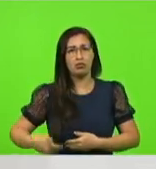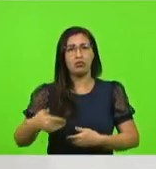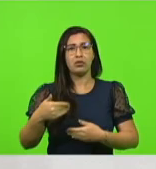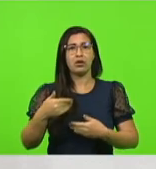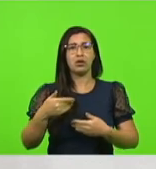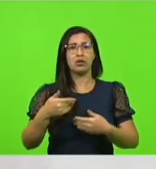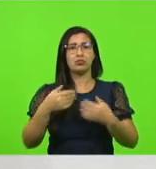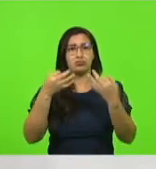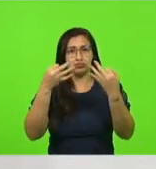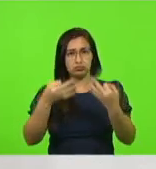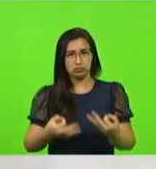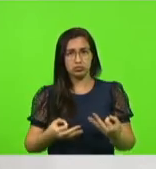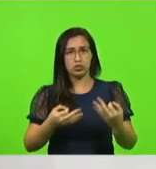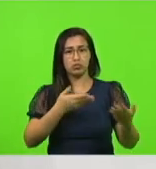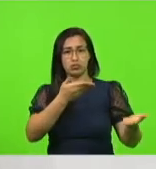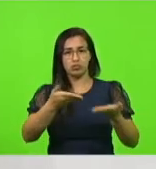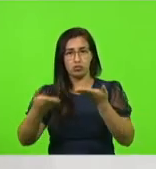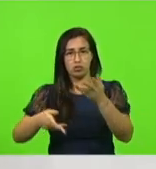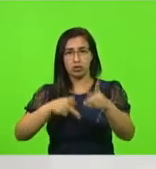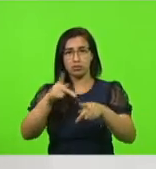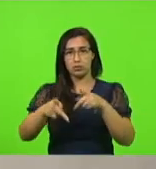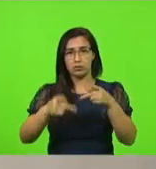atendimento à população. Muito obrigado, presidente.